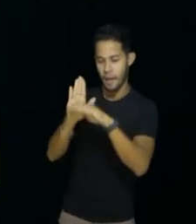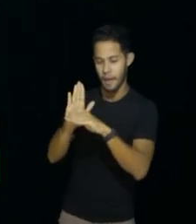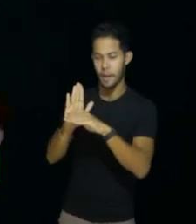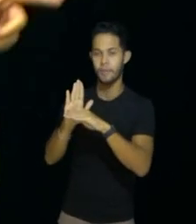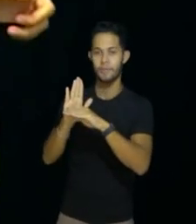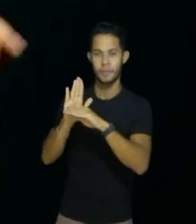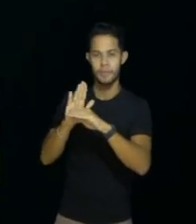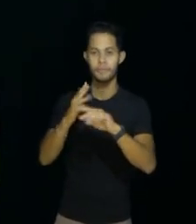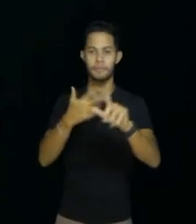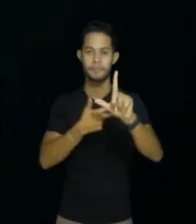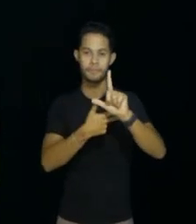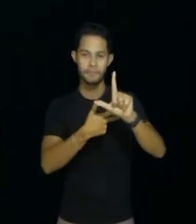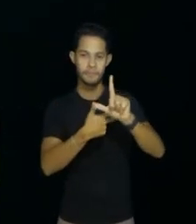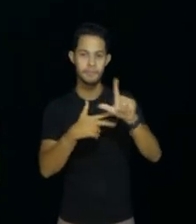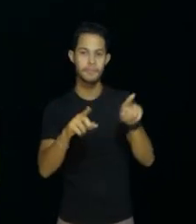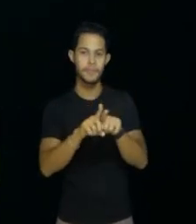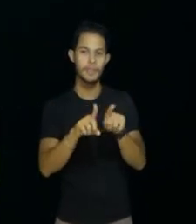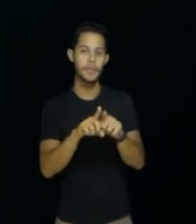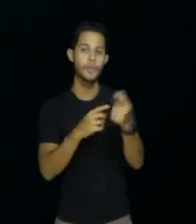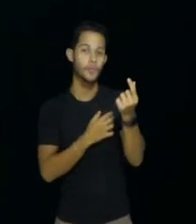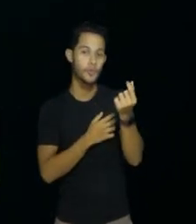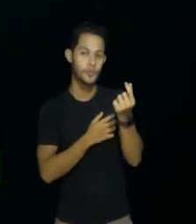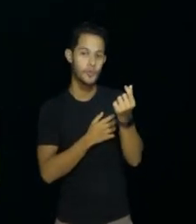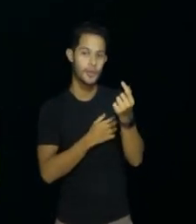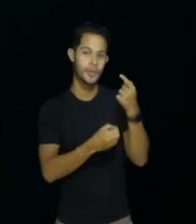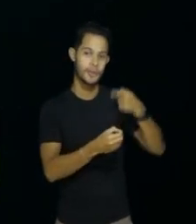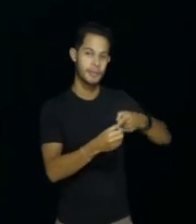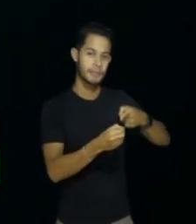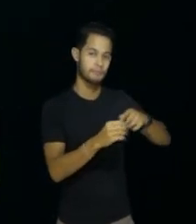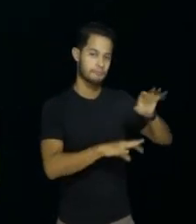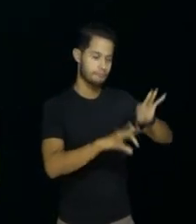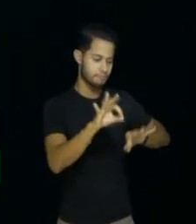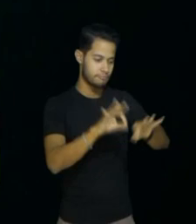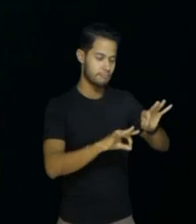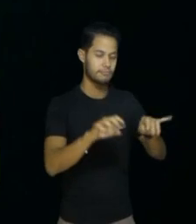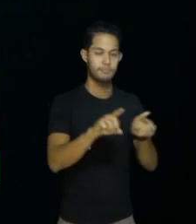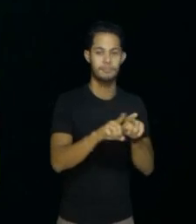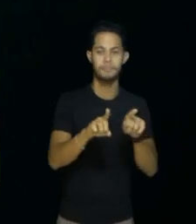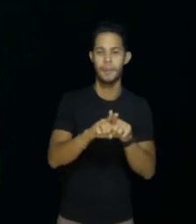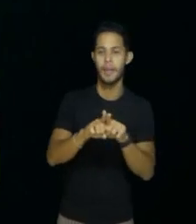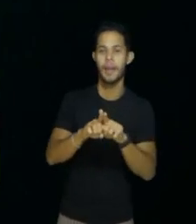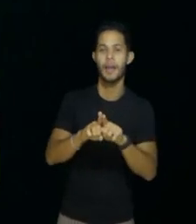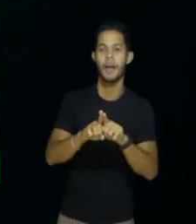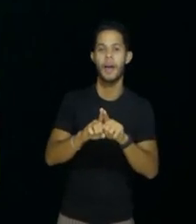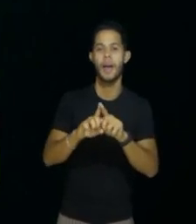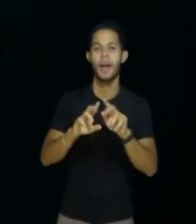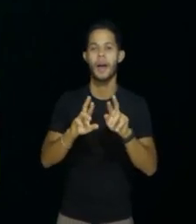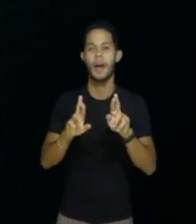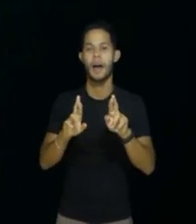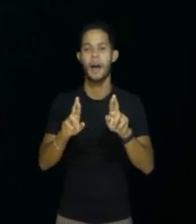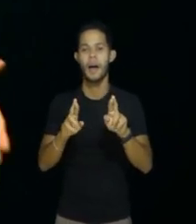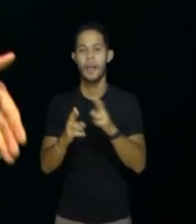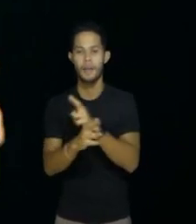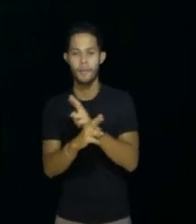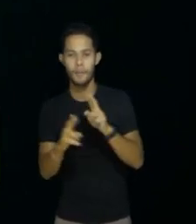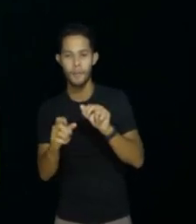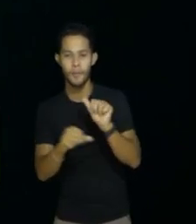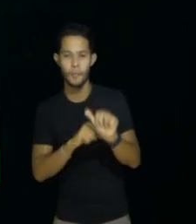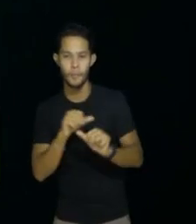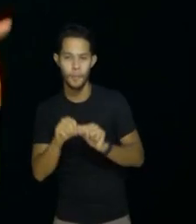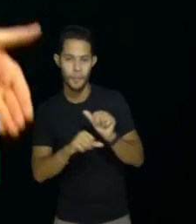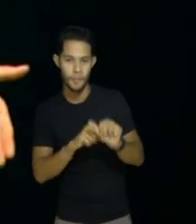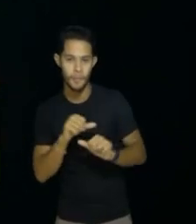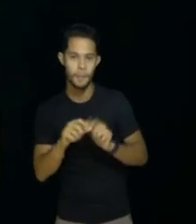na cidade, através da Lei das Teves, a reforma administrativa, que possibilitou mais investimentos no Estado, e tantas